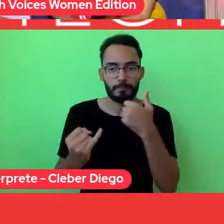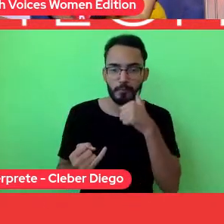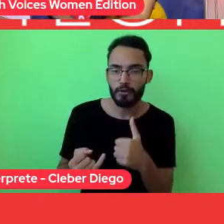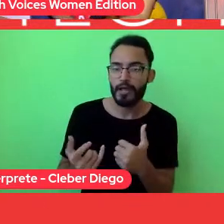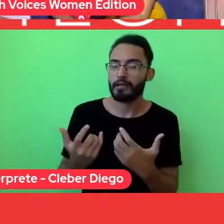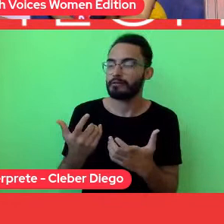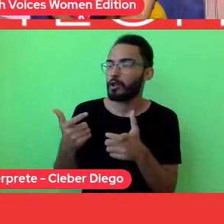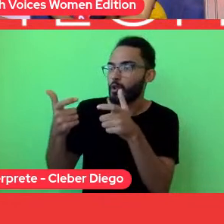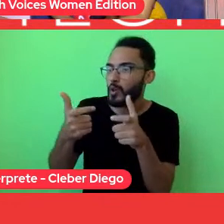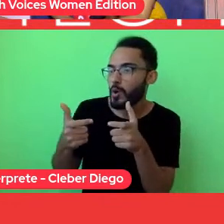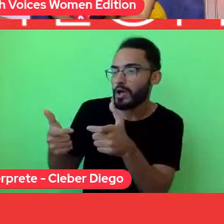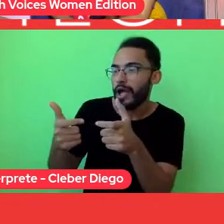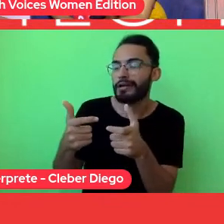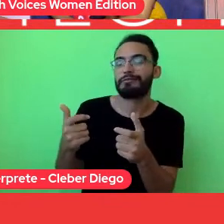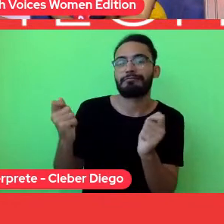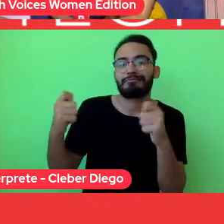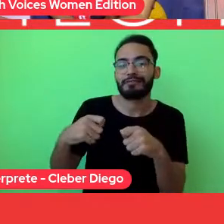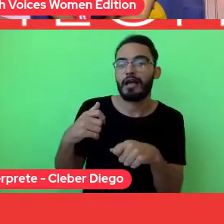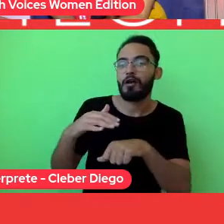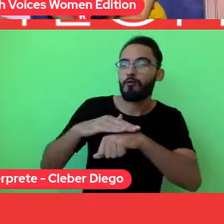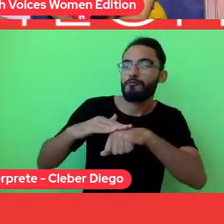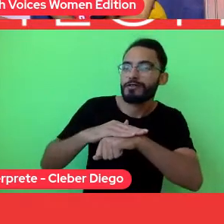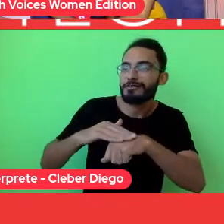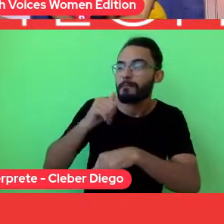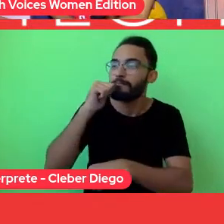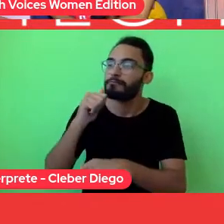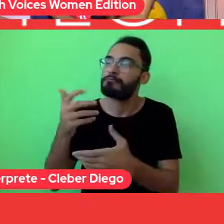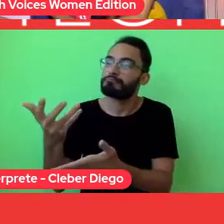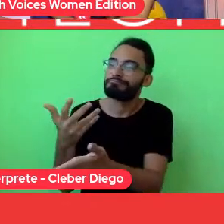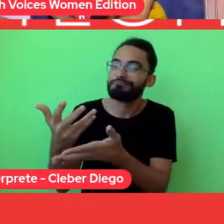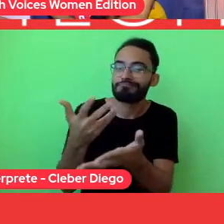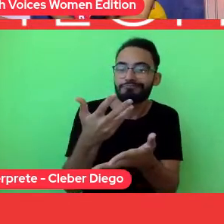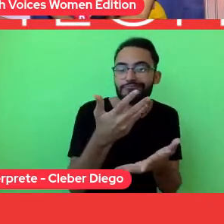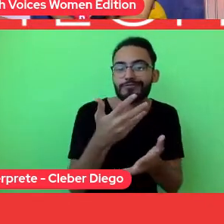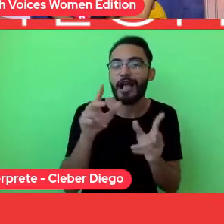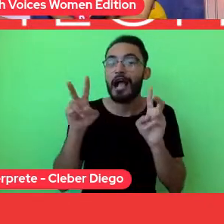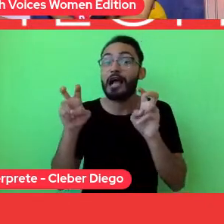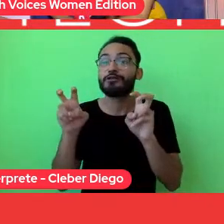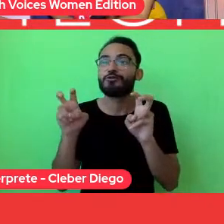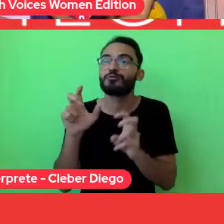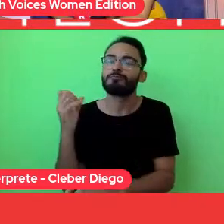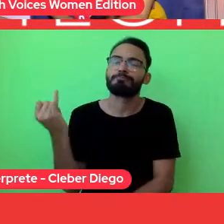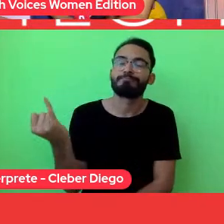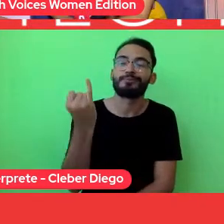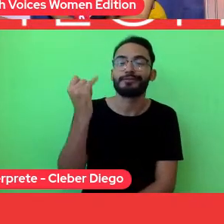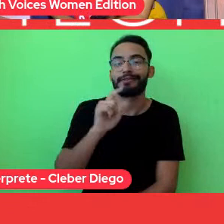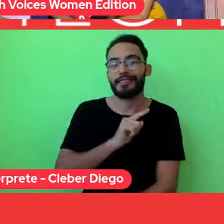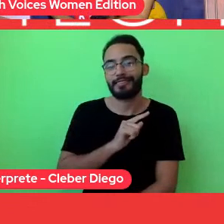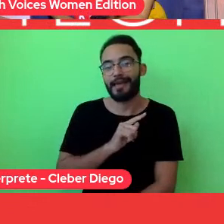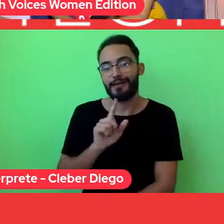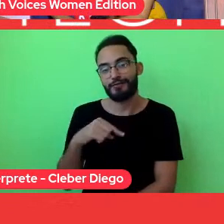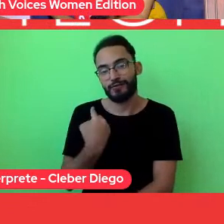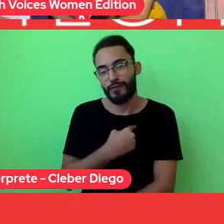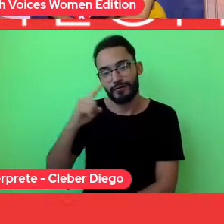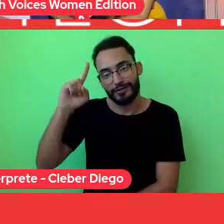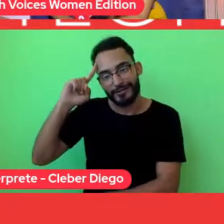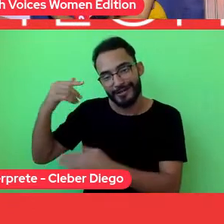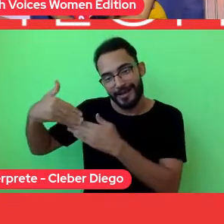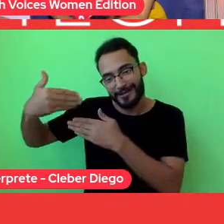você pode, as mulheres podem conversar, trocar, né, sobre assuntos que são relevantes, né, para o nosso dia a